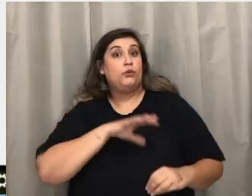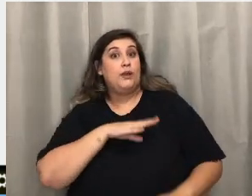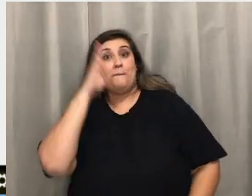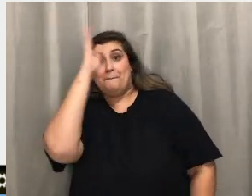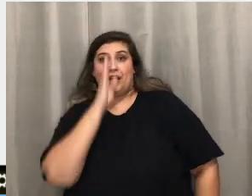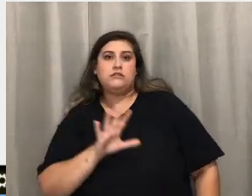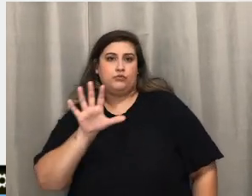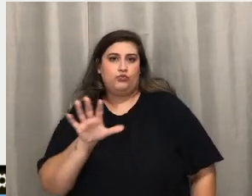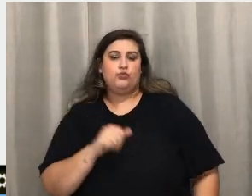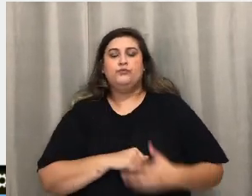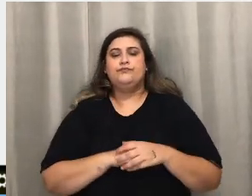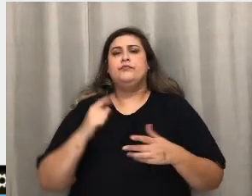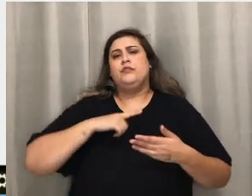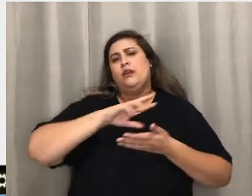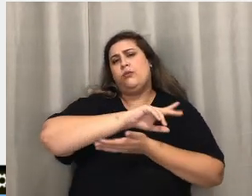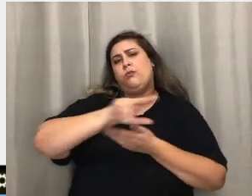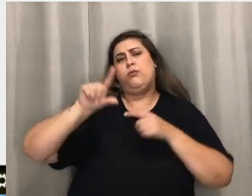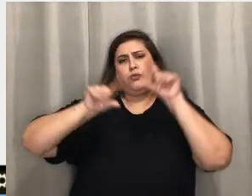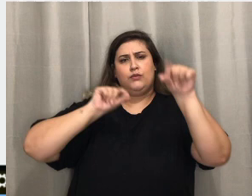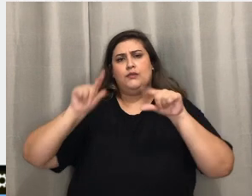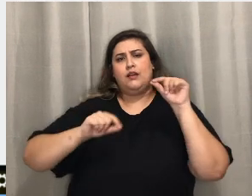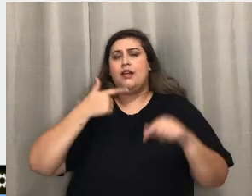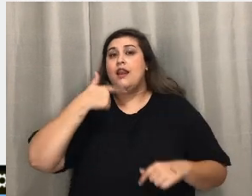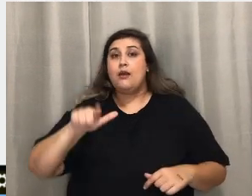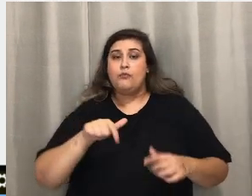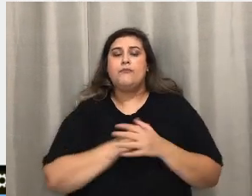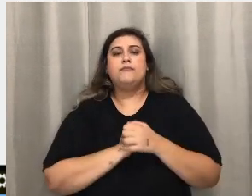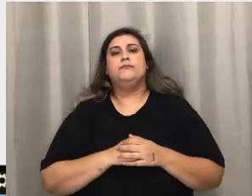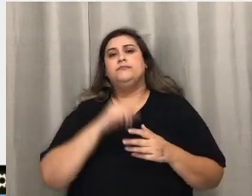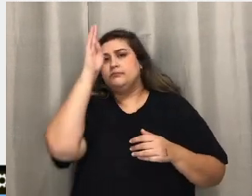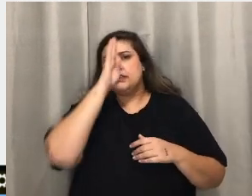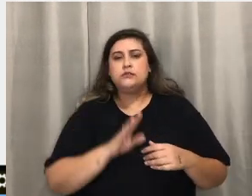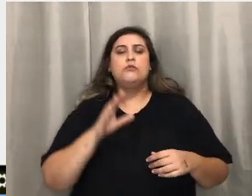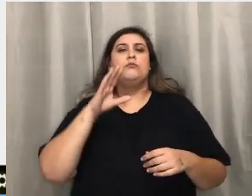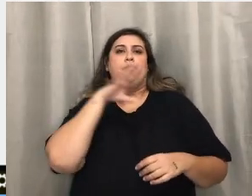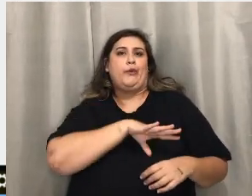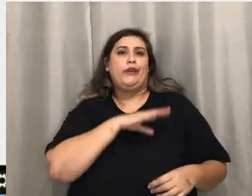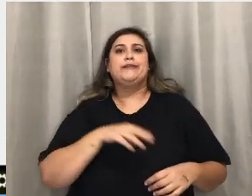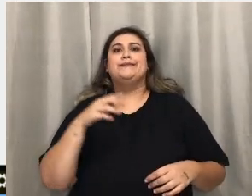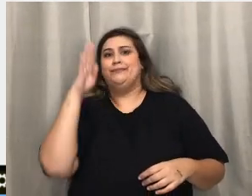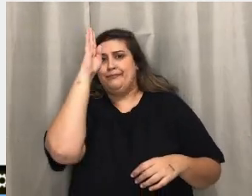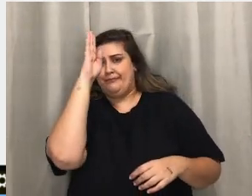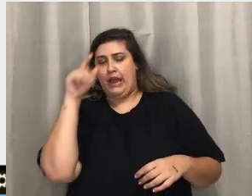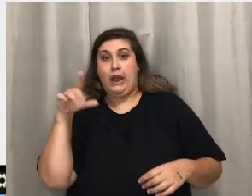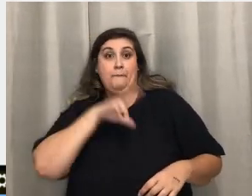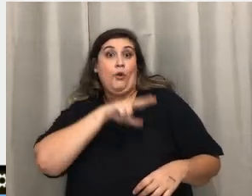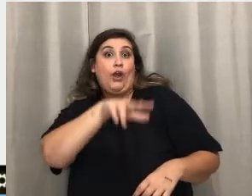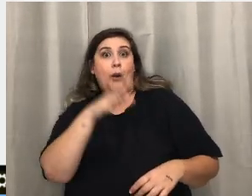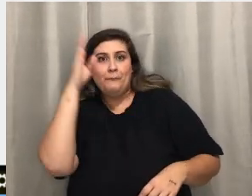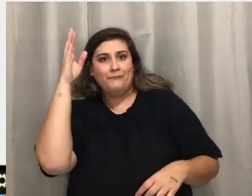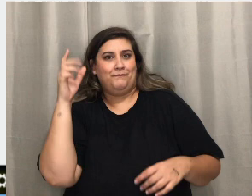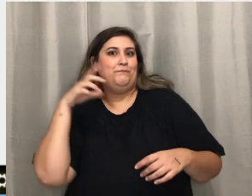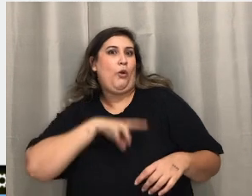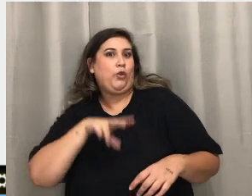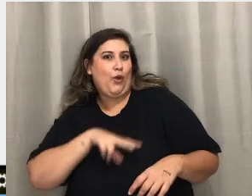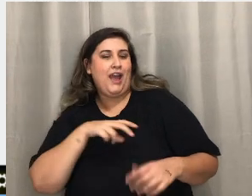do Brasil, por exemplo. Tem várias opções aqui de linguagens. Tem português do Brasil, português de Portugal, mas selecione